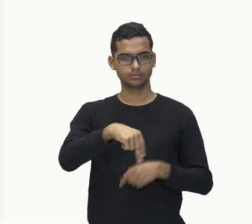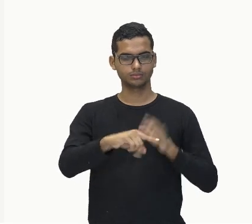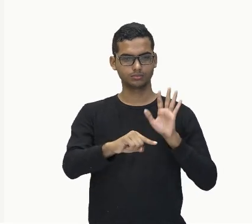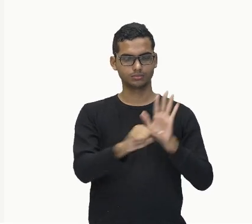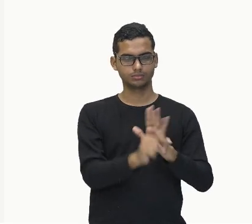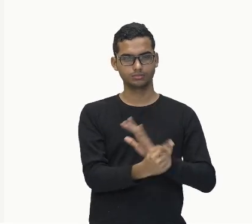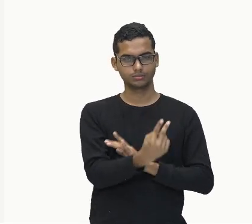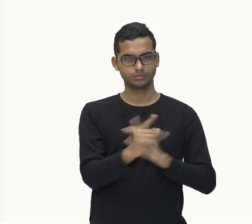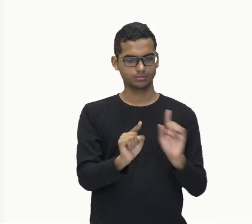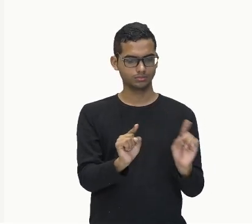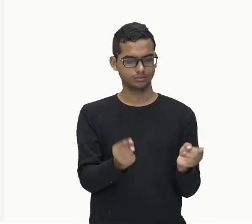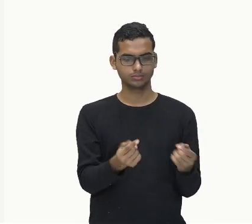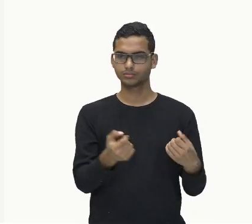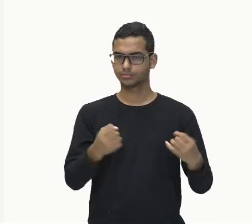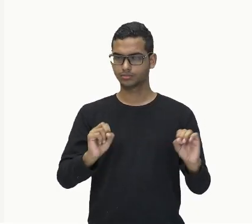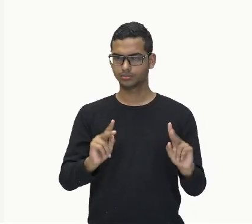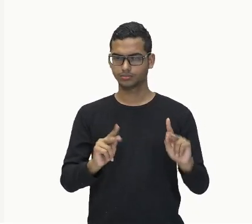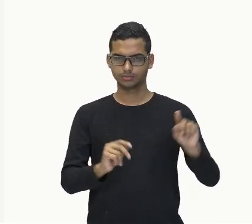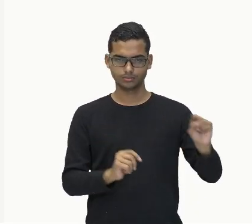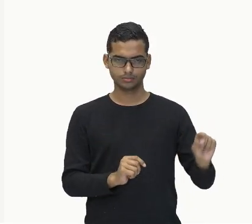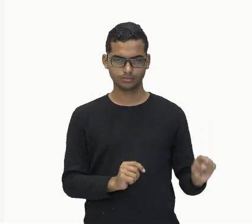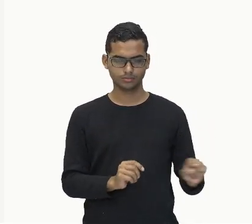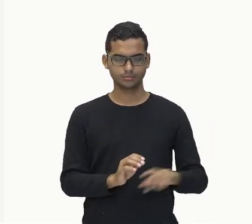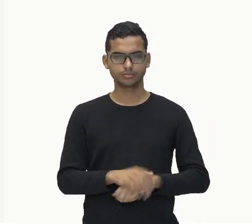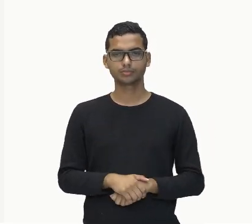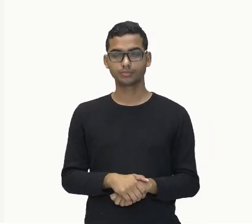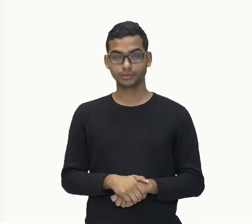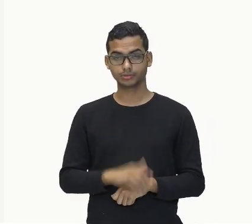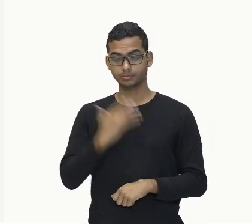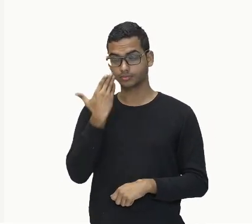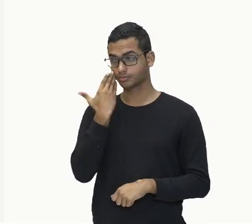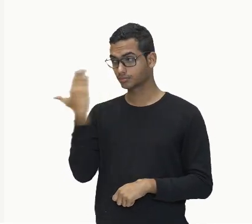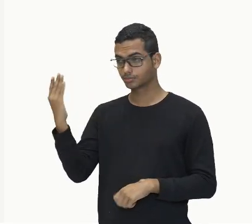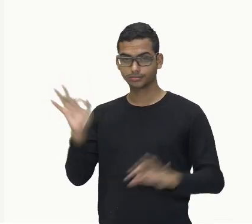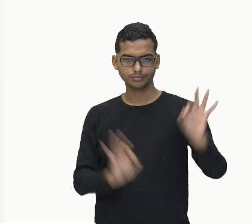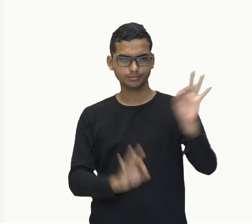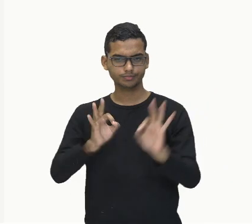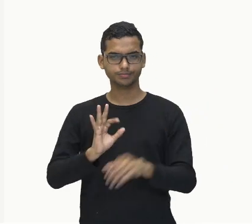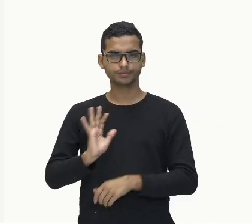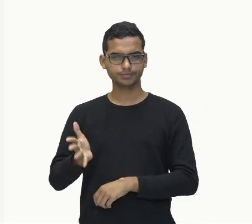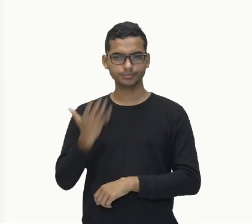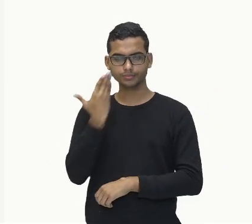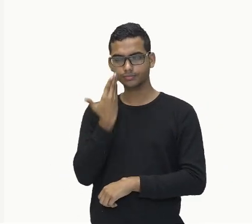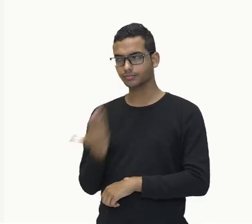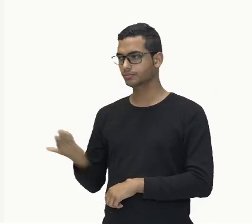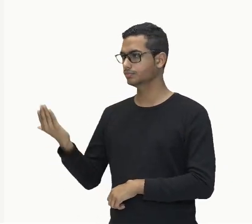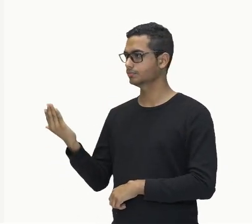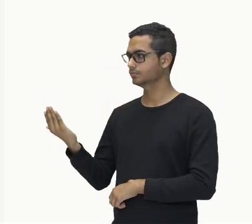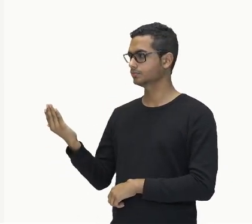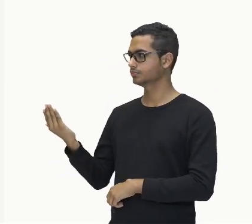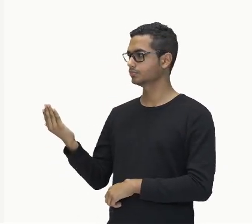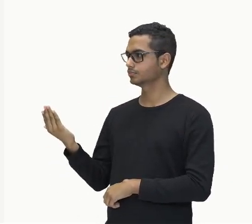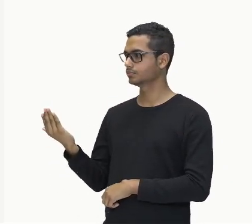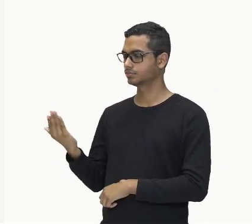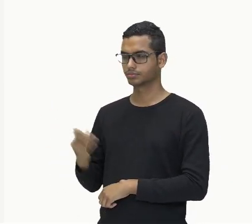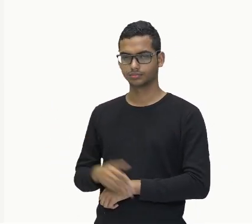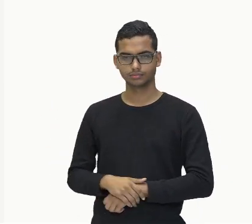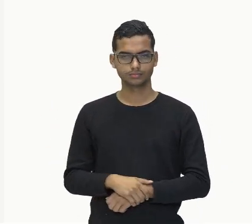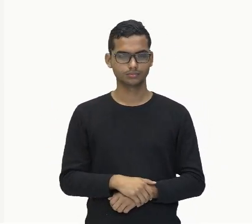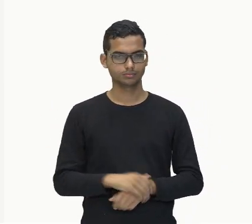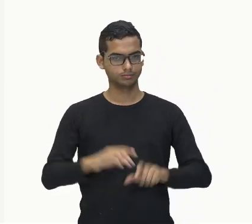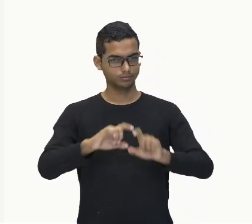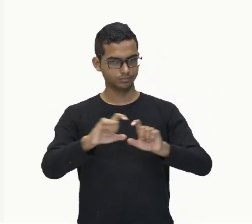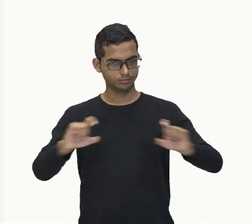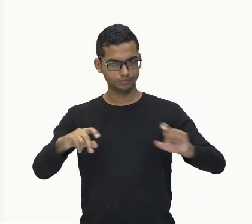fatorial. Ok? Então, já temos aqui organizado o que a gente acabou de fazer. Pegamos a fórmula